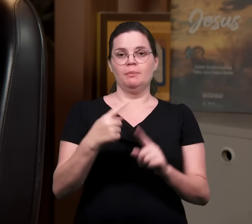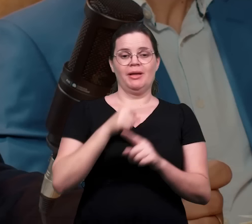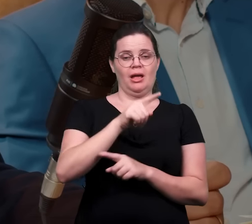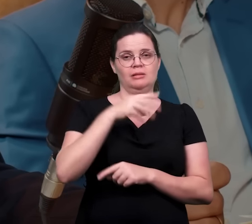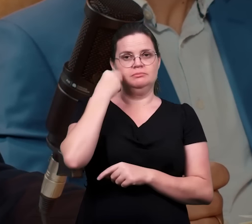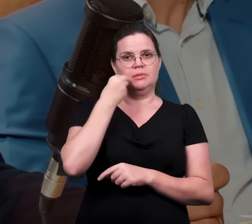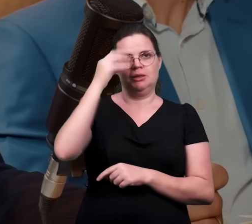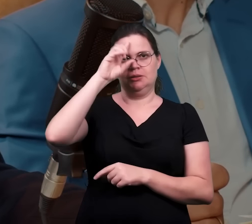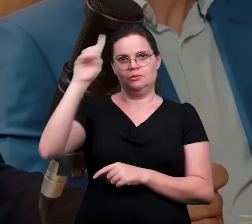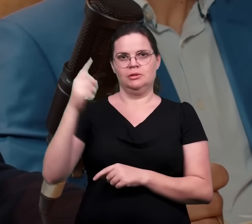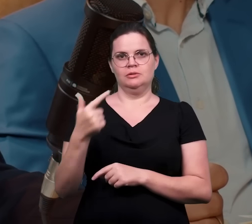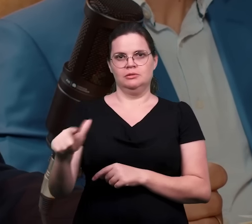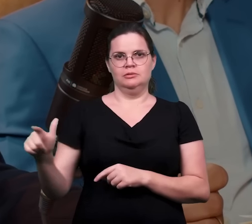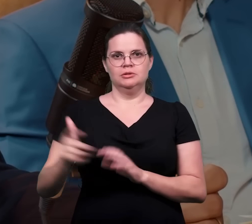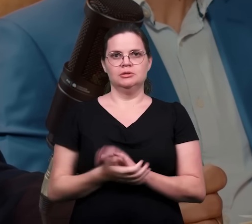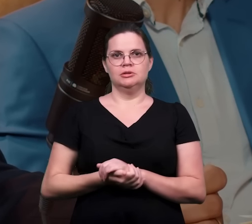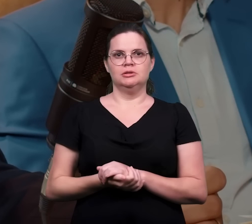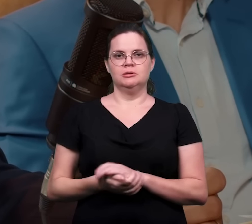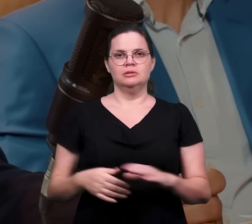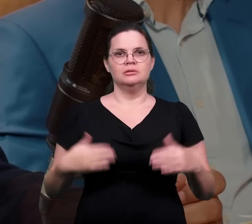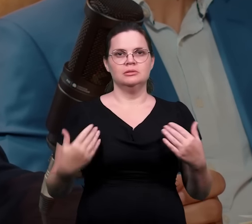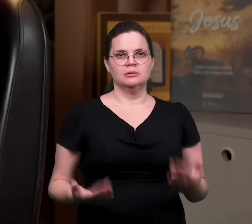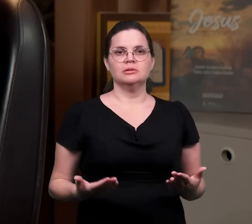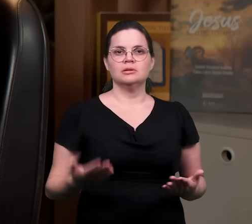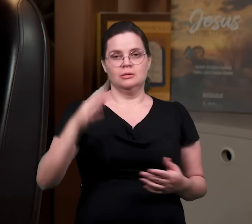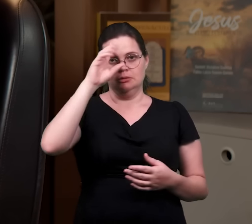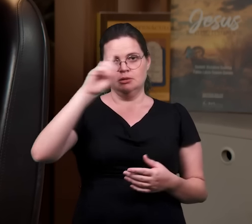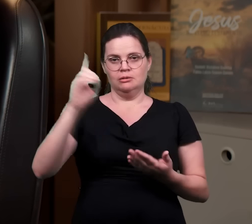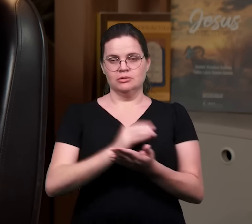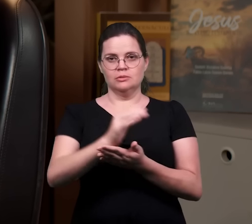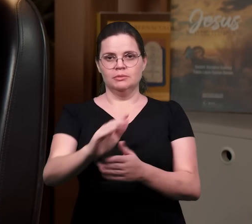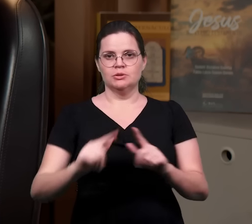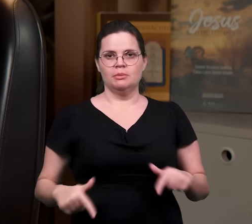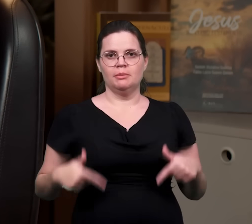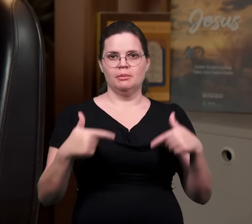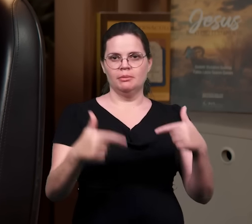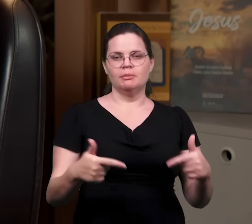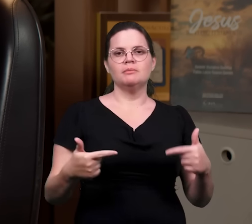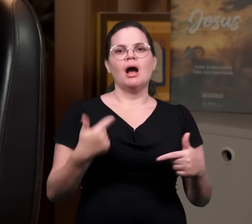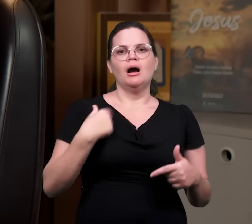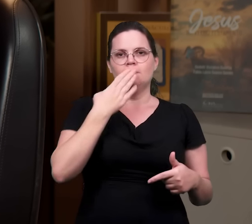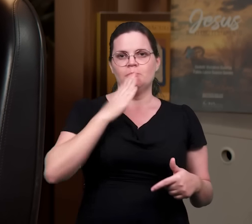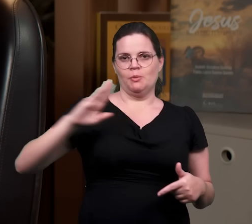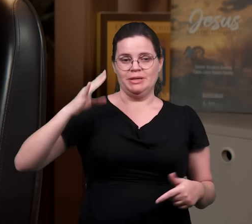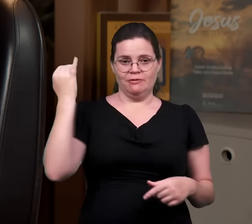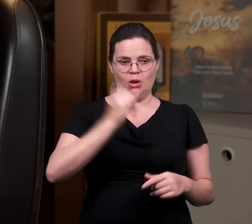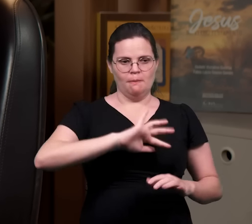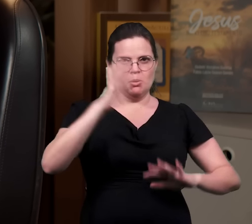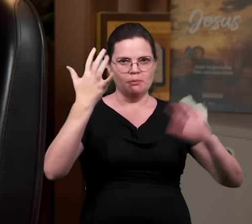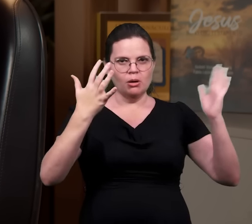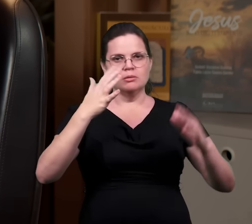Senhor. Isso. E mediante isso, Deus começou a cumprir aquela palavra a Moisés dos sinais que